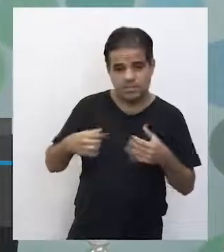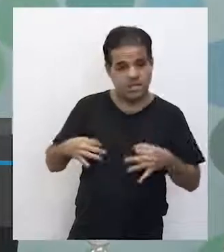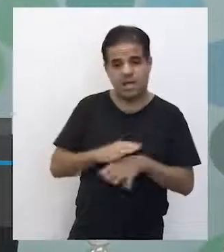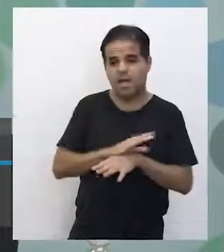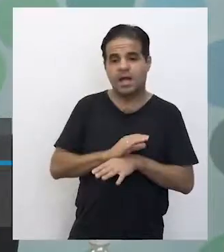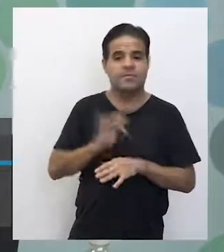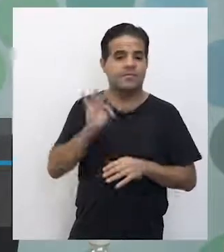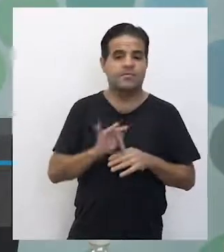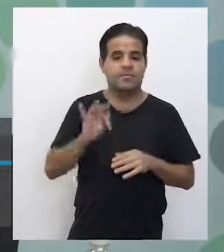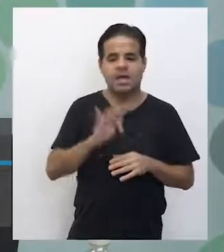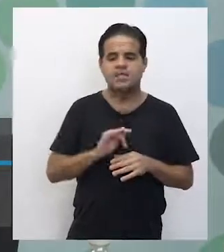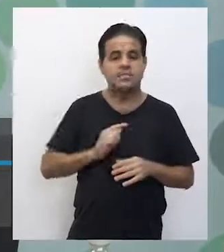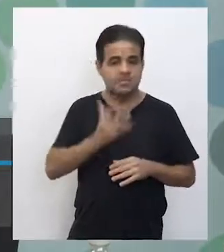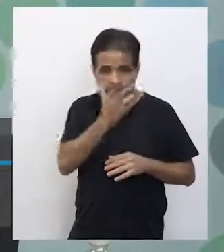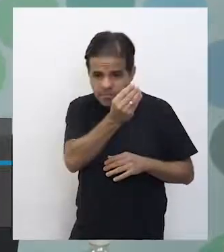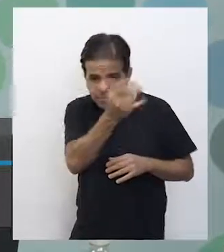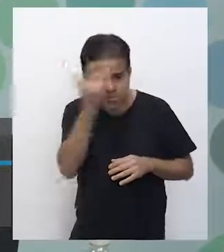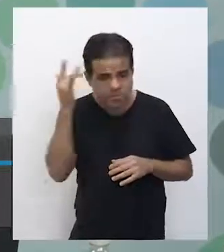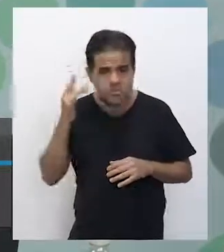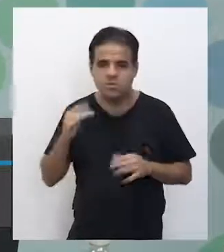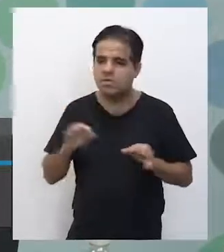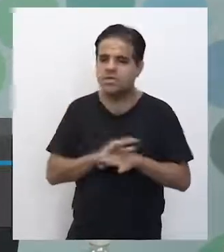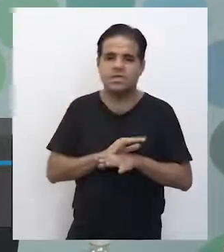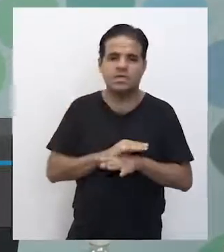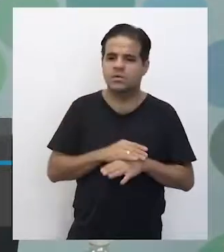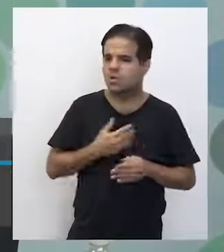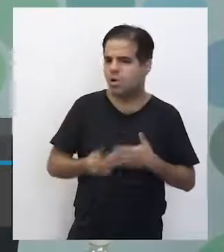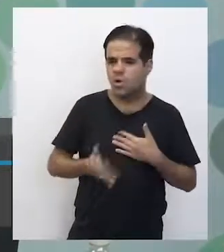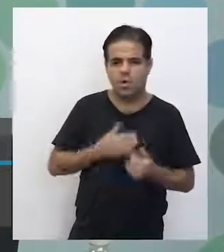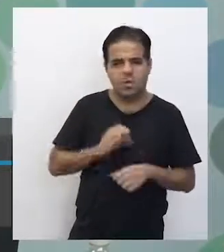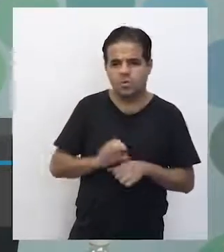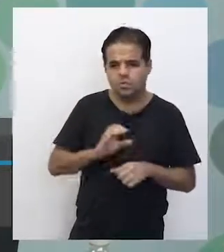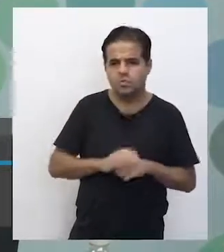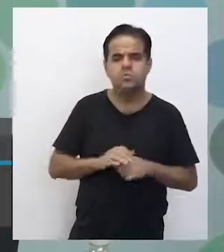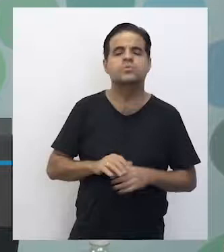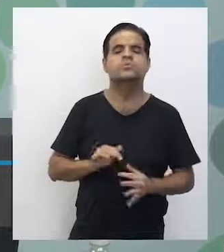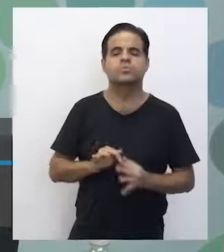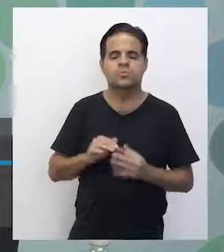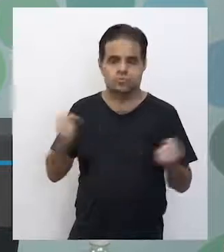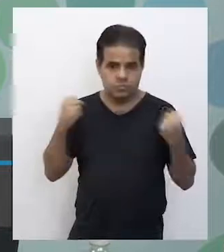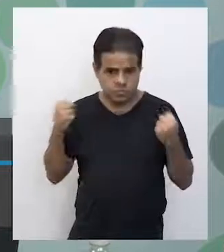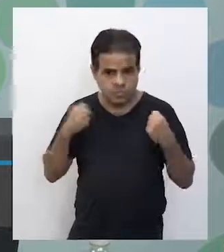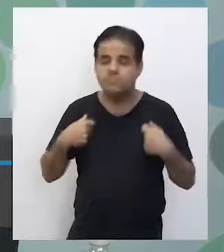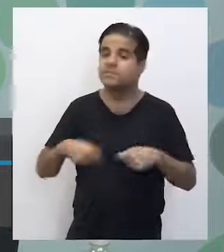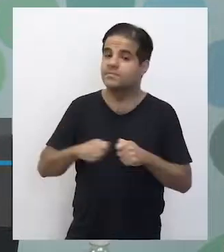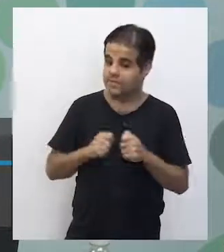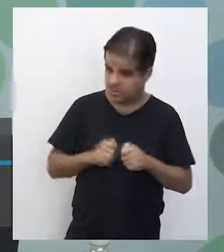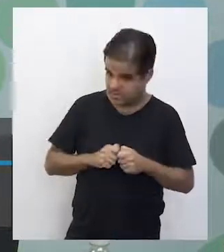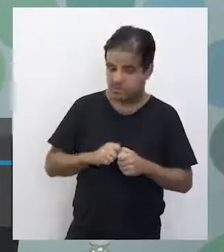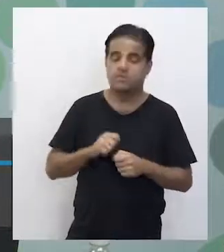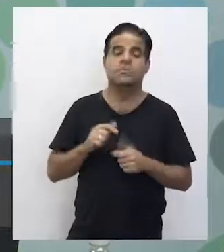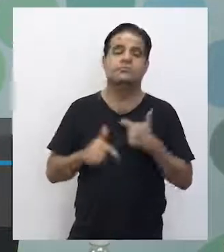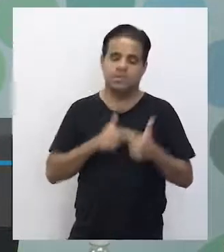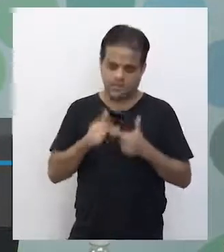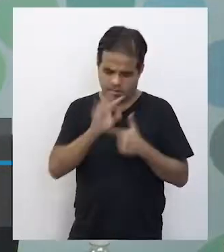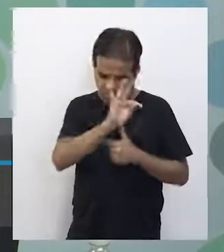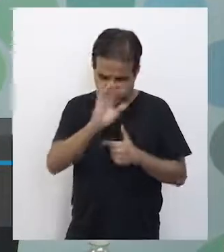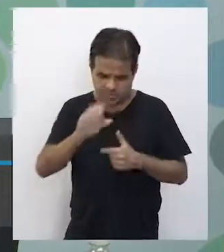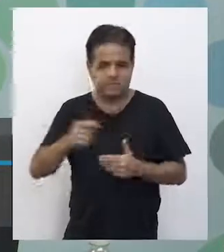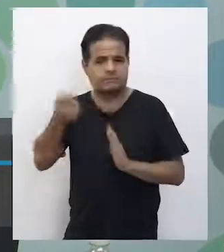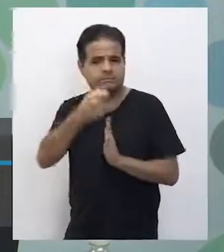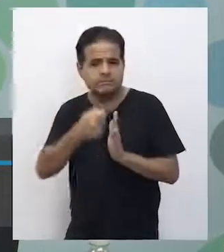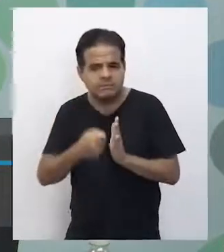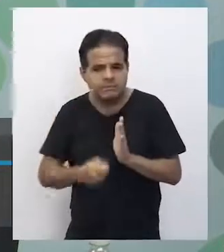faculdade. Isso. E tem muita gente que sofre, né? Porque mesmo se qualquer Demais. curso vai fazer, educação física, você tem que fazer um trabalho de conclusão de curso. E aí você tem que escrever